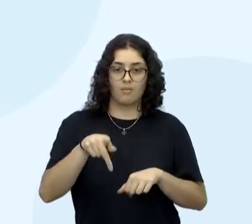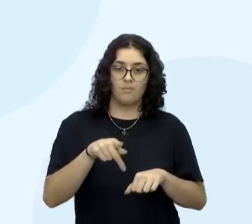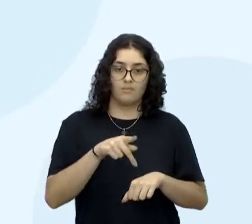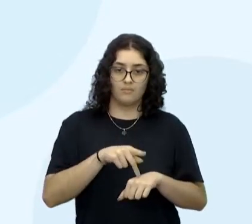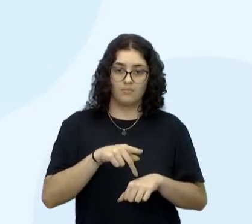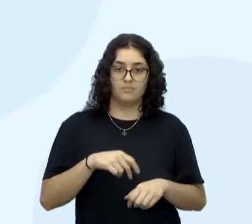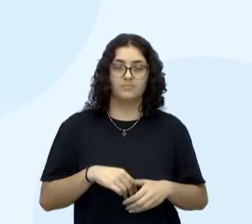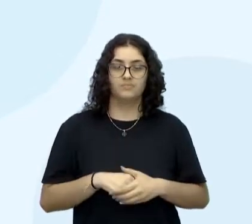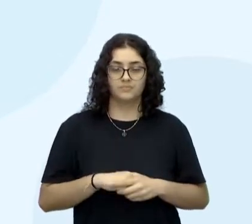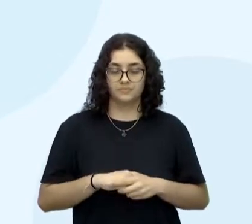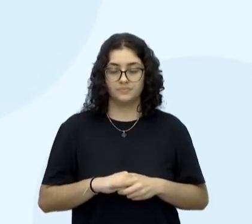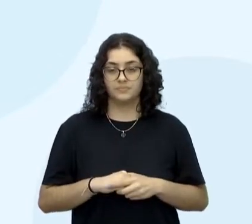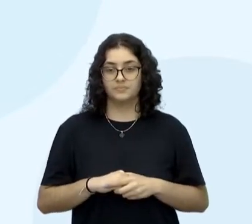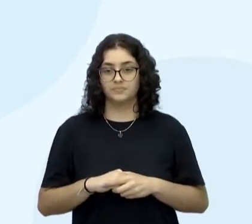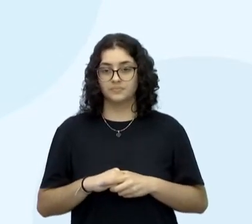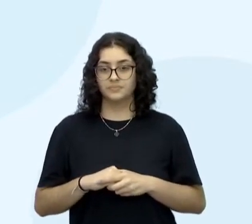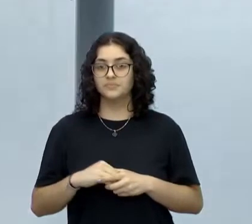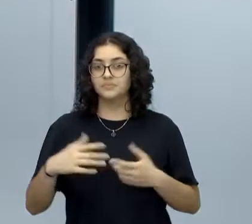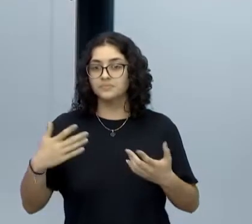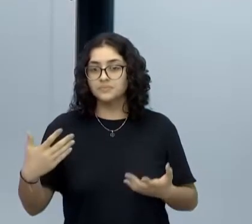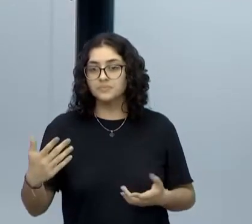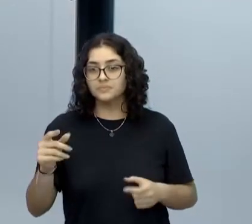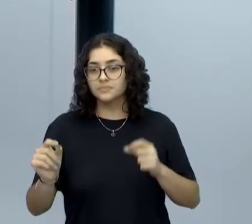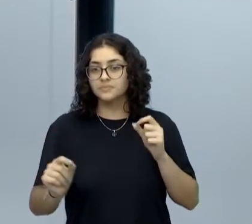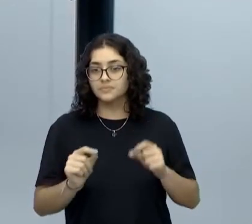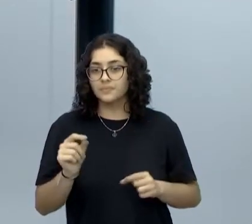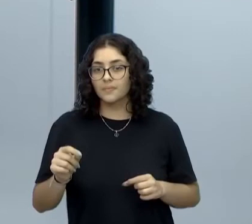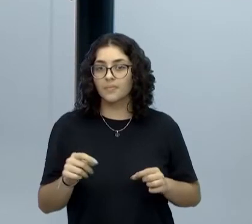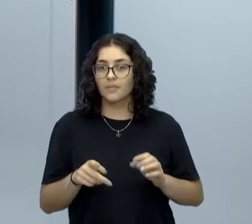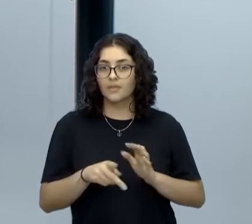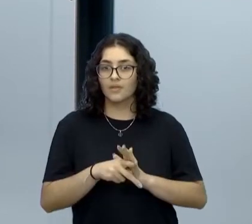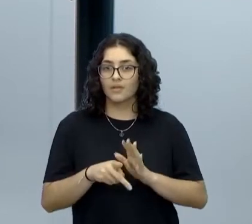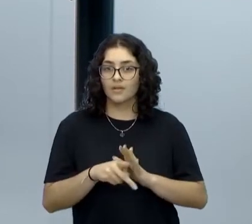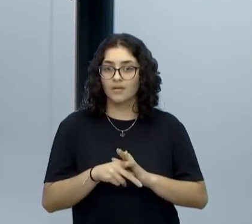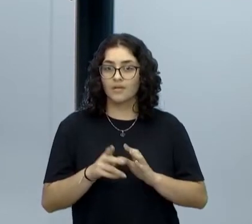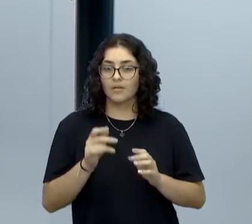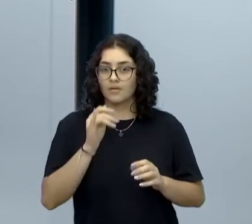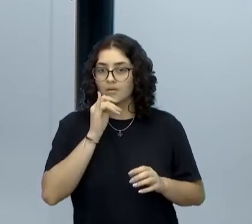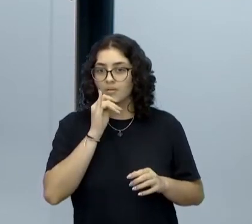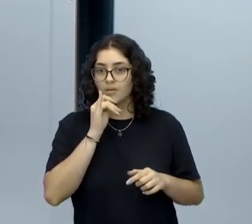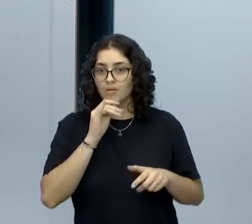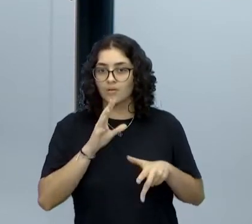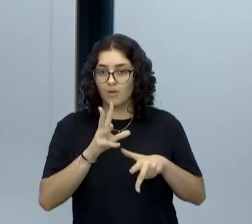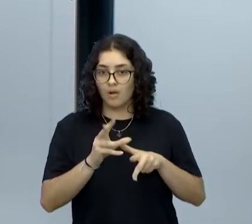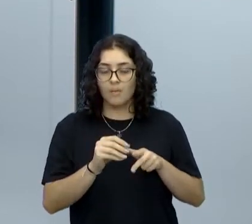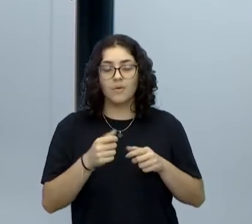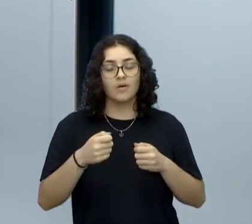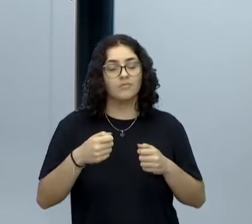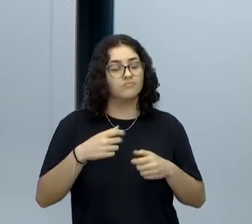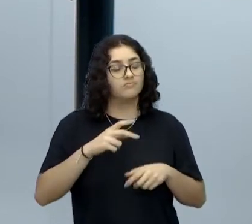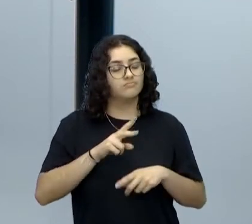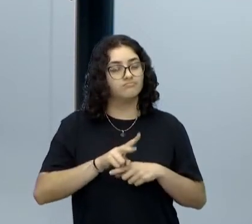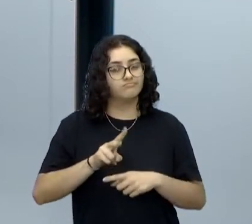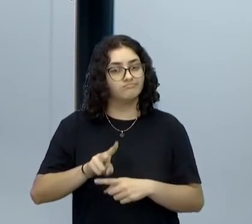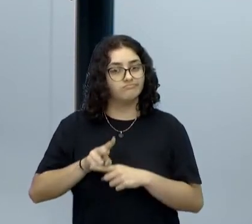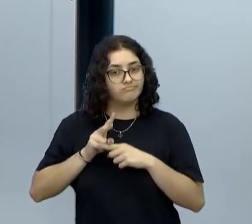públicas nesse processo. Então, o zoneamento da cidade, uma construção, ela precisa estar de